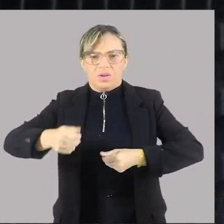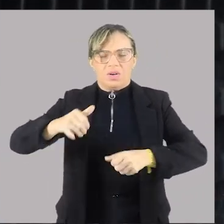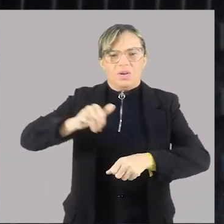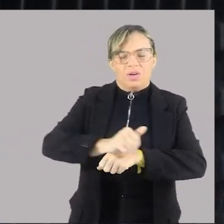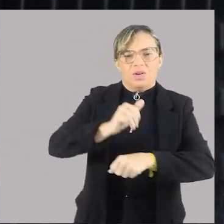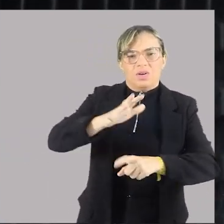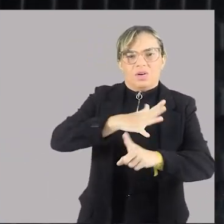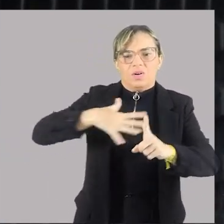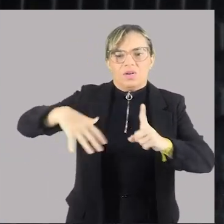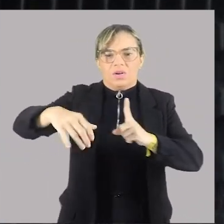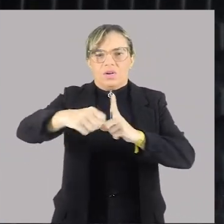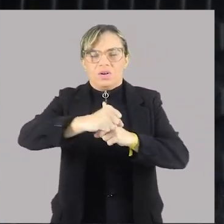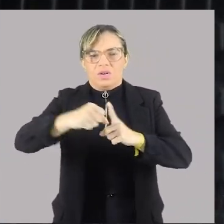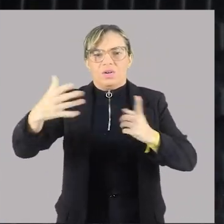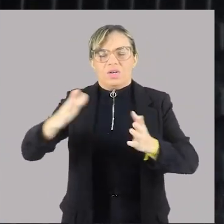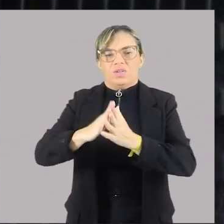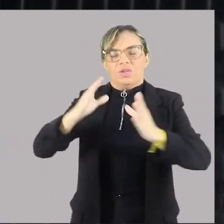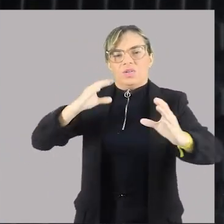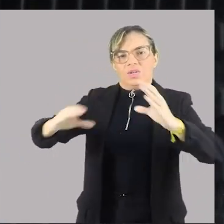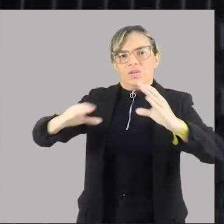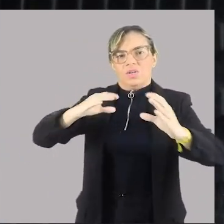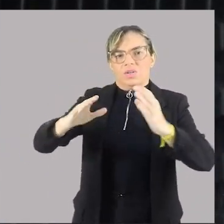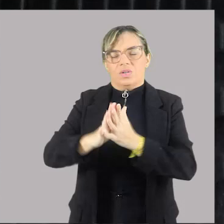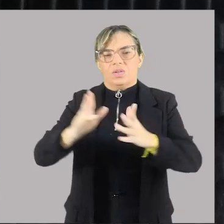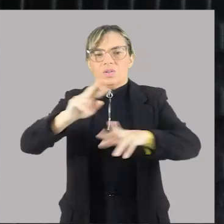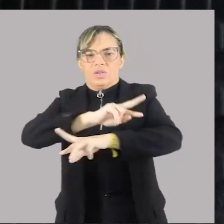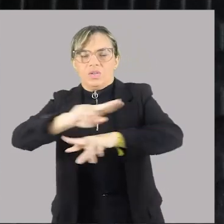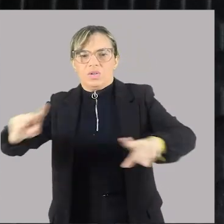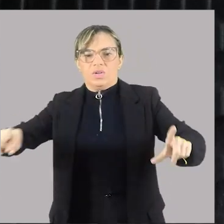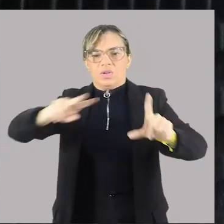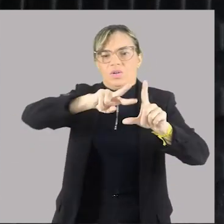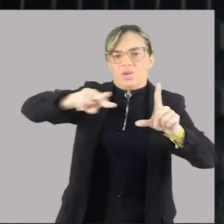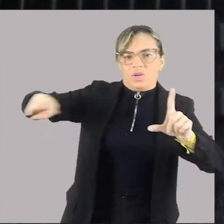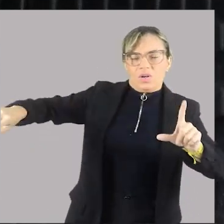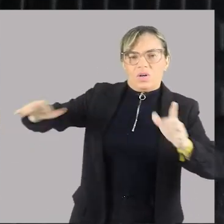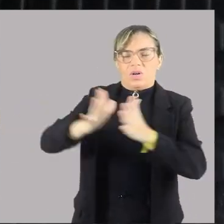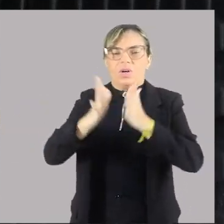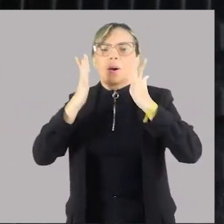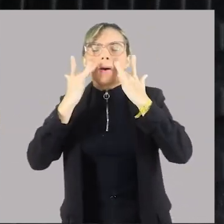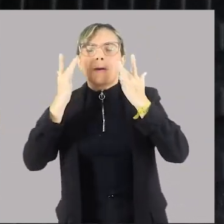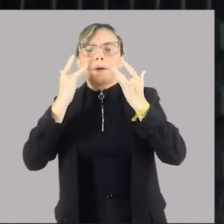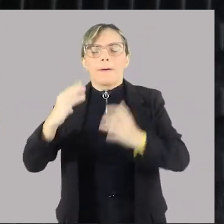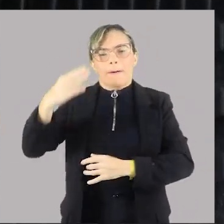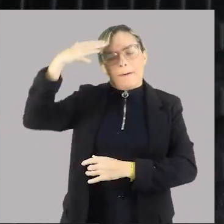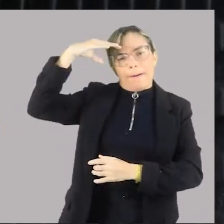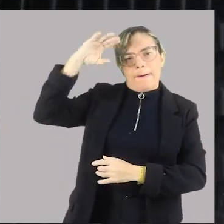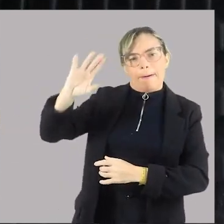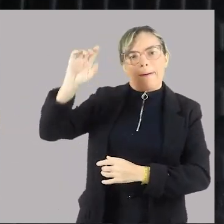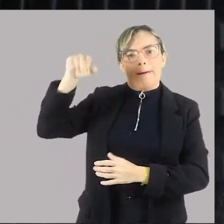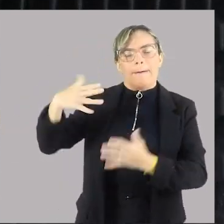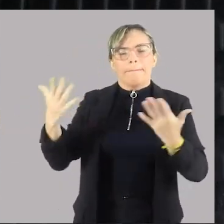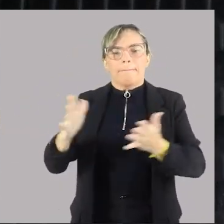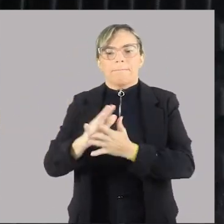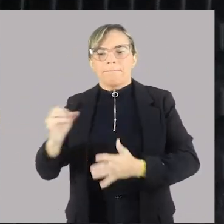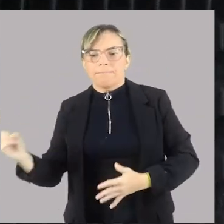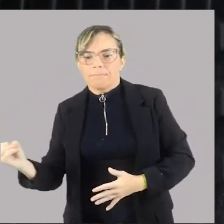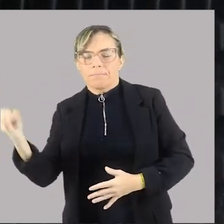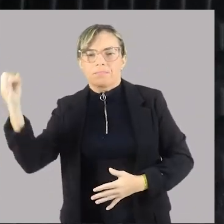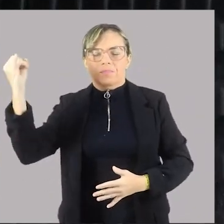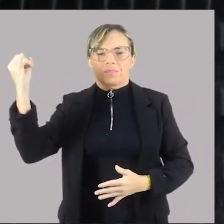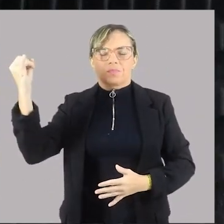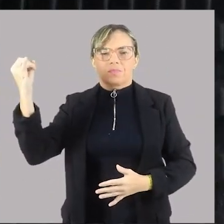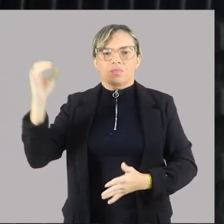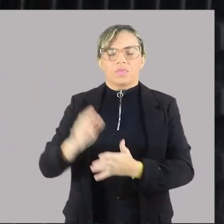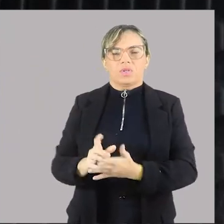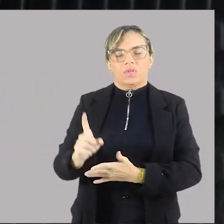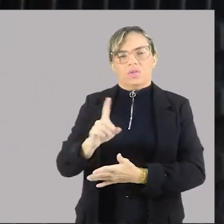sobre os meios de comunicação, sobre as atividades artísticas e culturais, que vão ser importantes para quê?